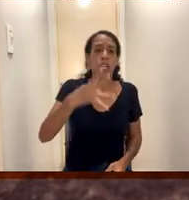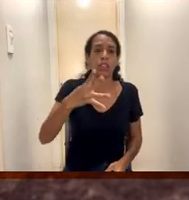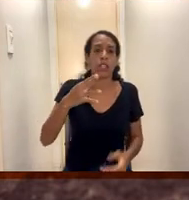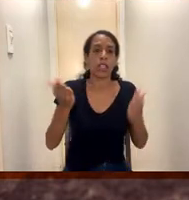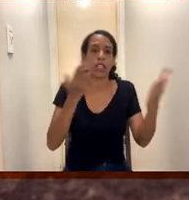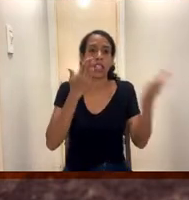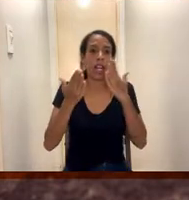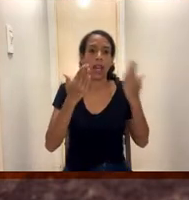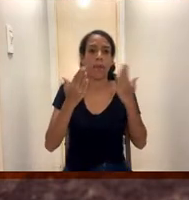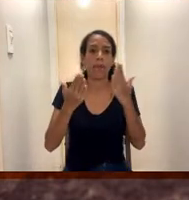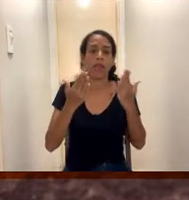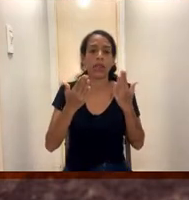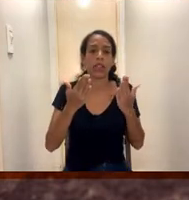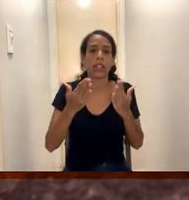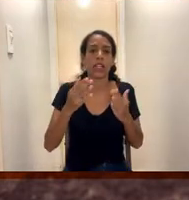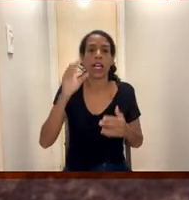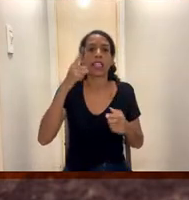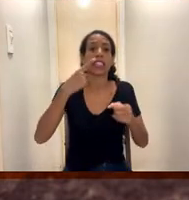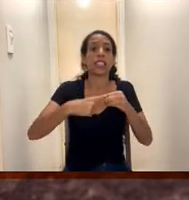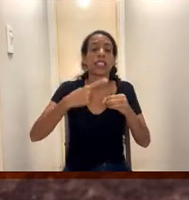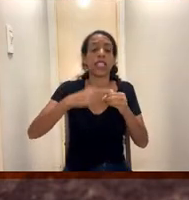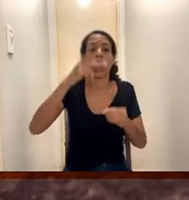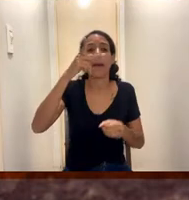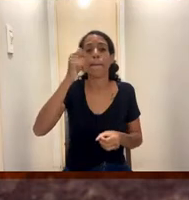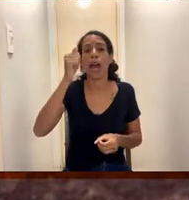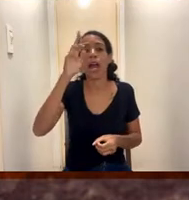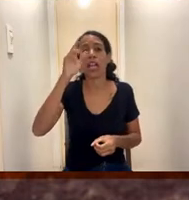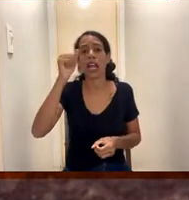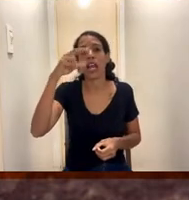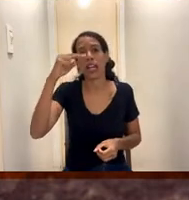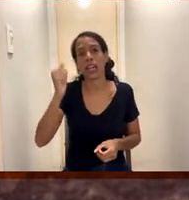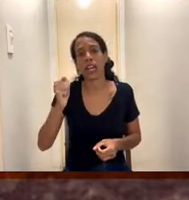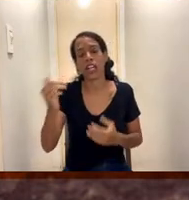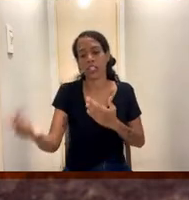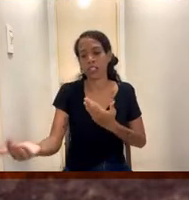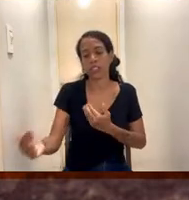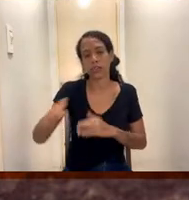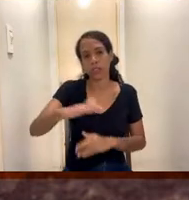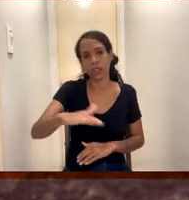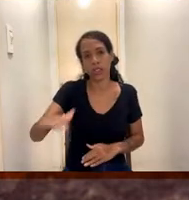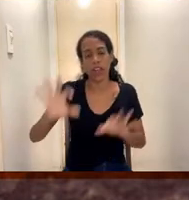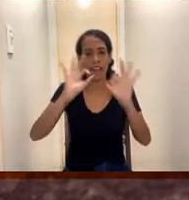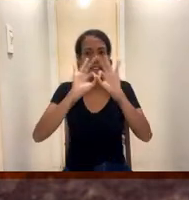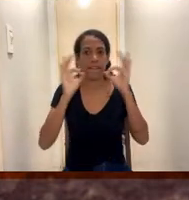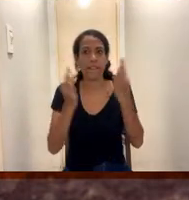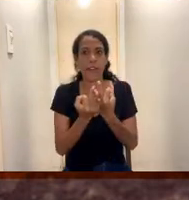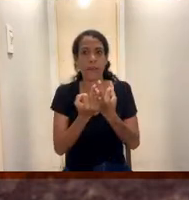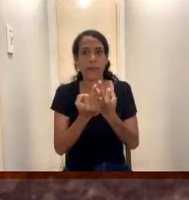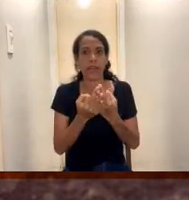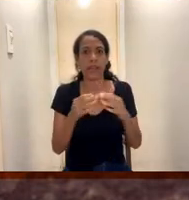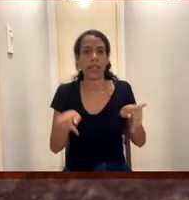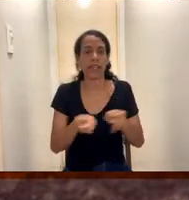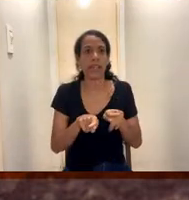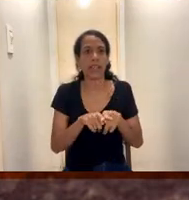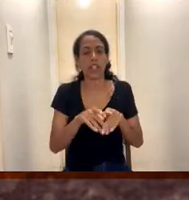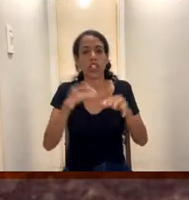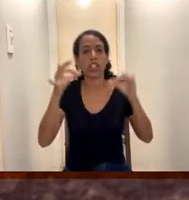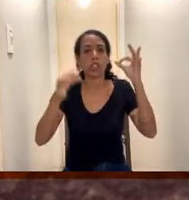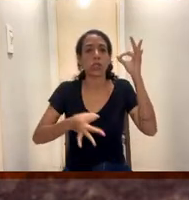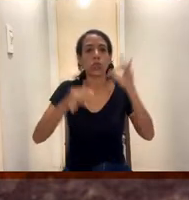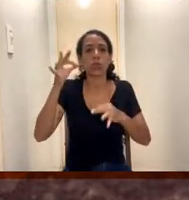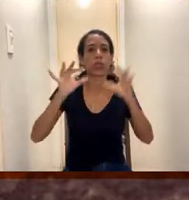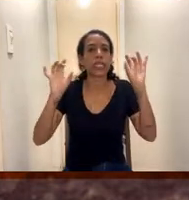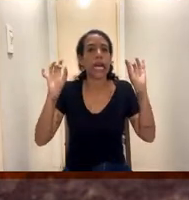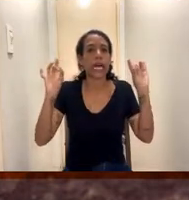Tribunal de Justiça do Estado do Paraná, nas varas de infância e juventude, família e juizado especial